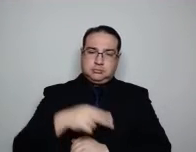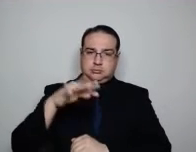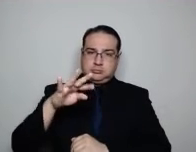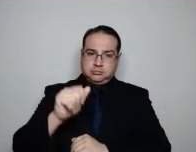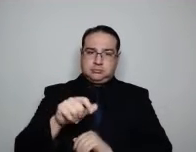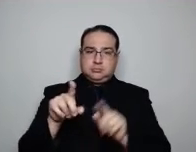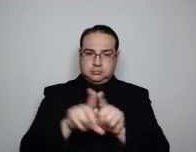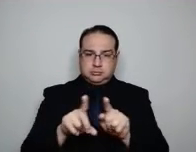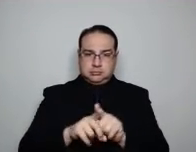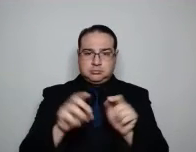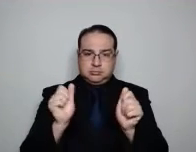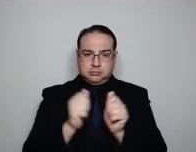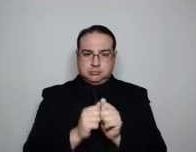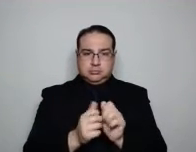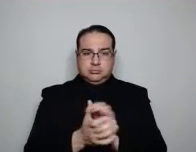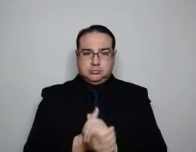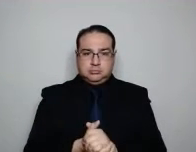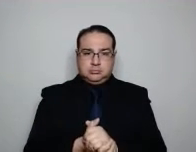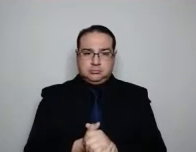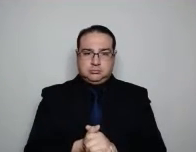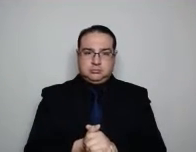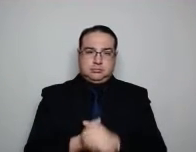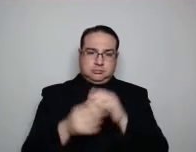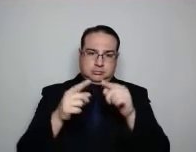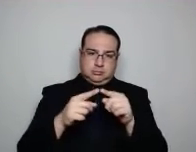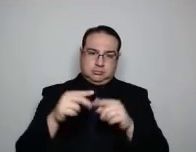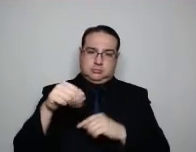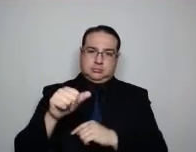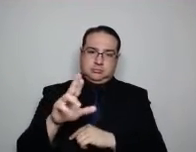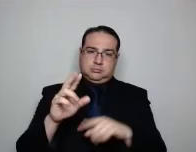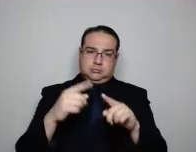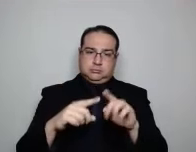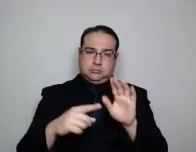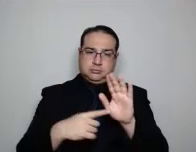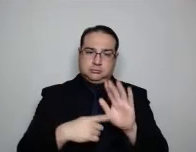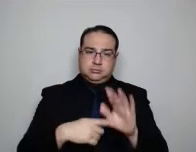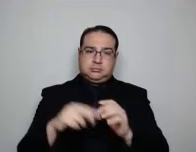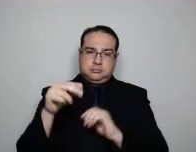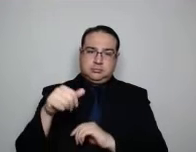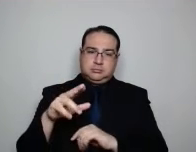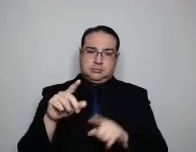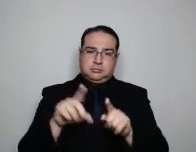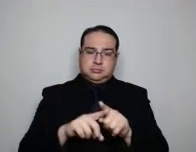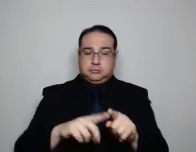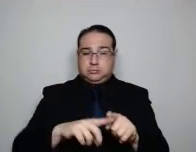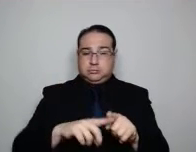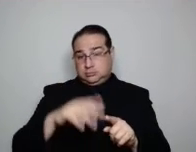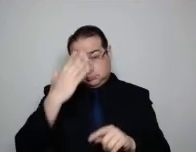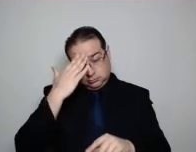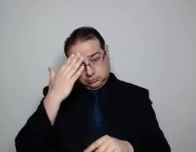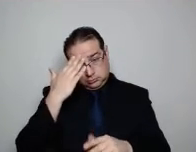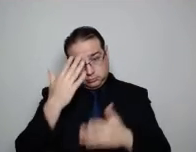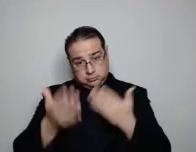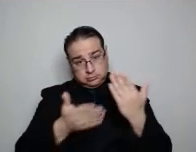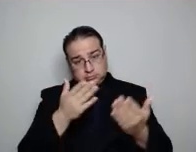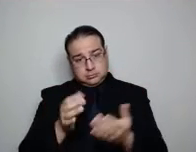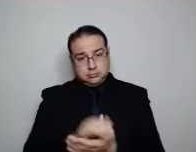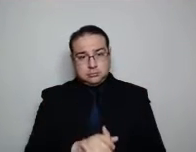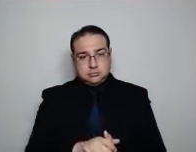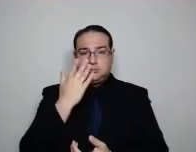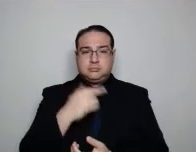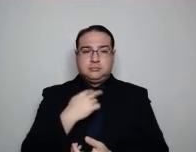concedendo perante a ANS, né? Então, a ANS agora tem que reconhecer esses tratamentos. Então, essas crianças não podem